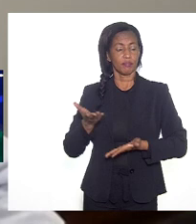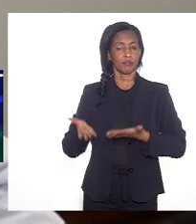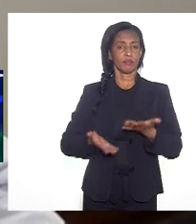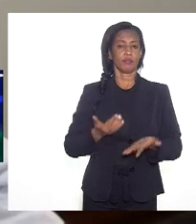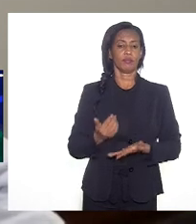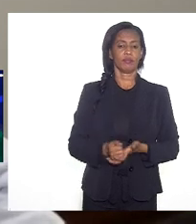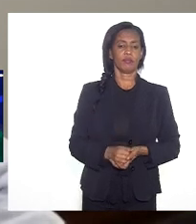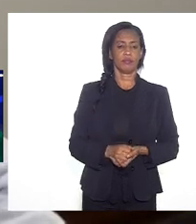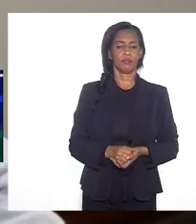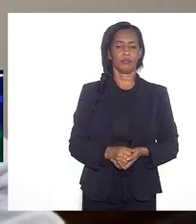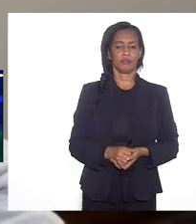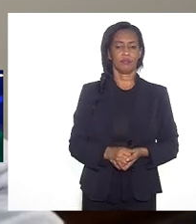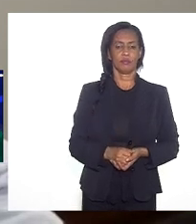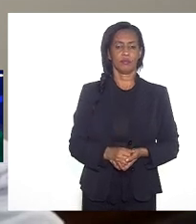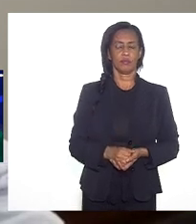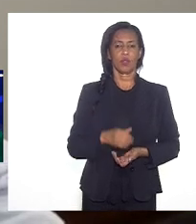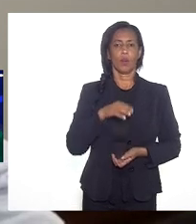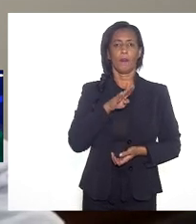quando tratamos